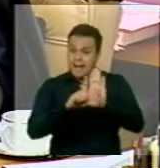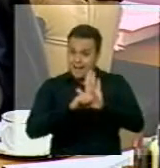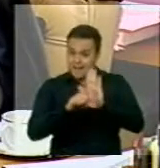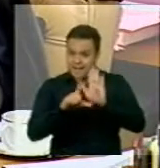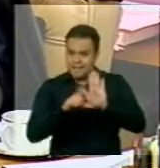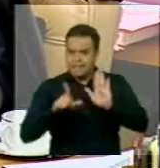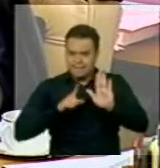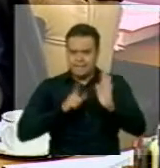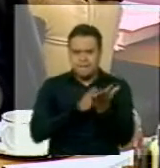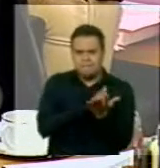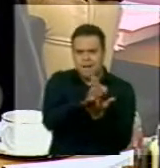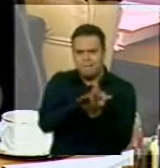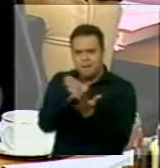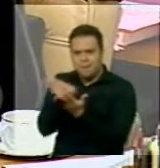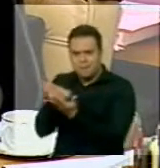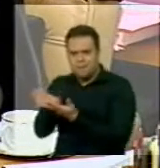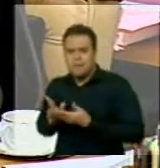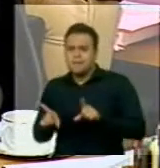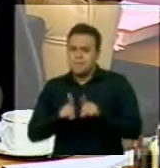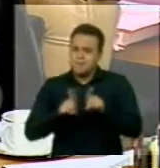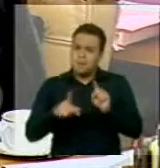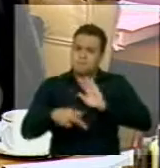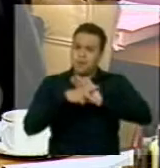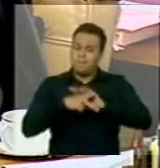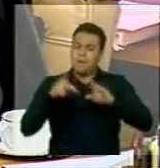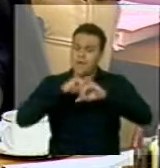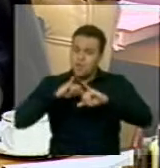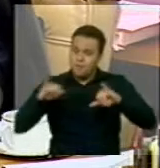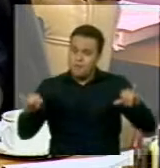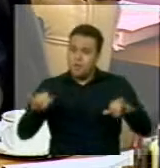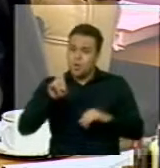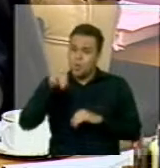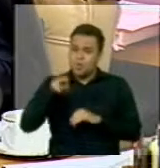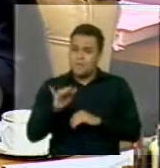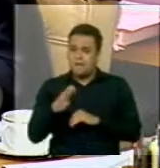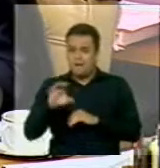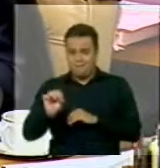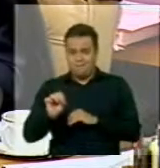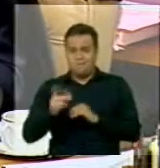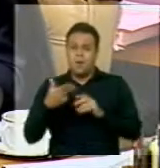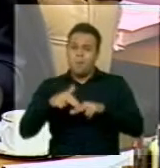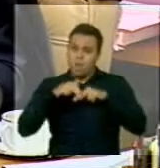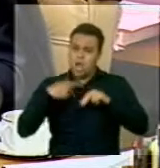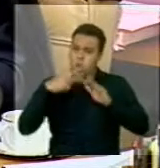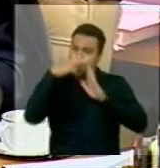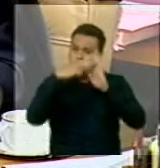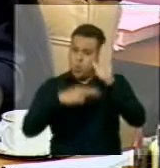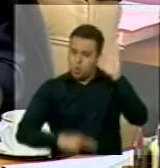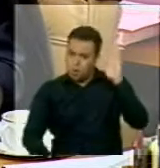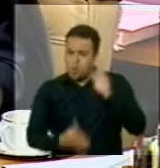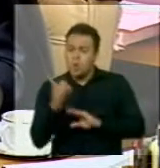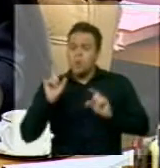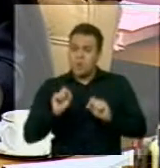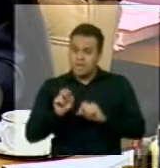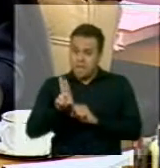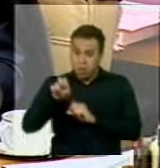para atuação e as próprias informações da União que veio aos autos. A União, por isso que eu li a Vossa Excelência, a